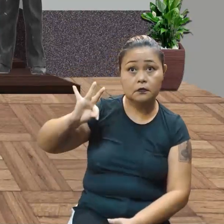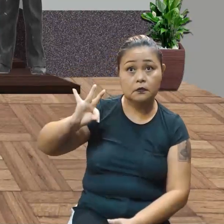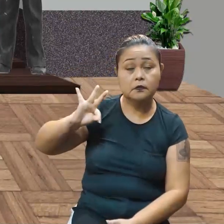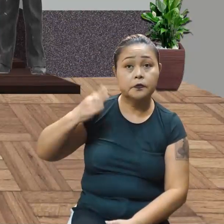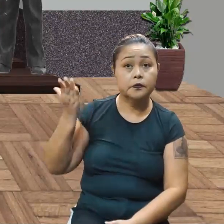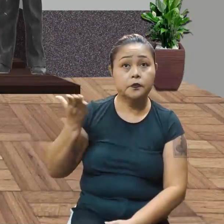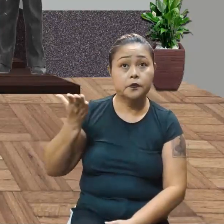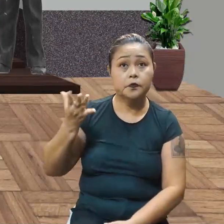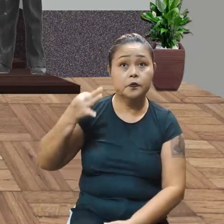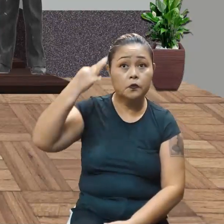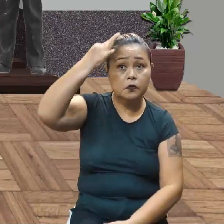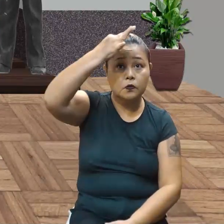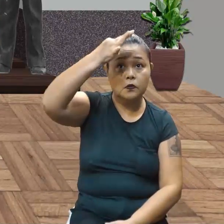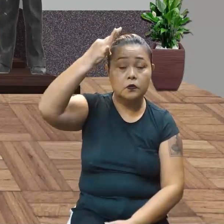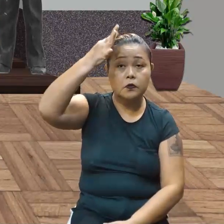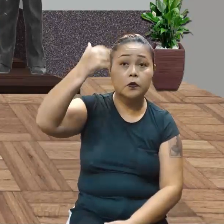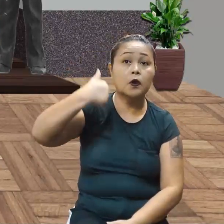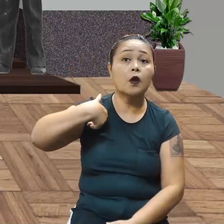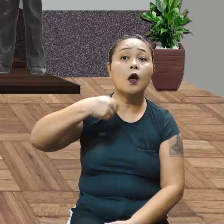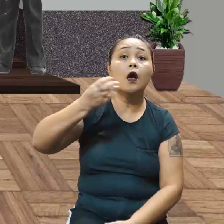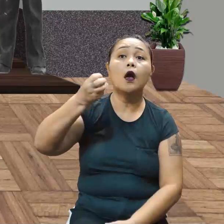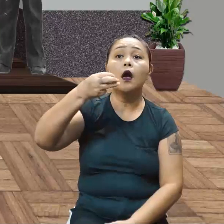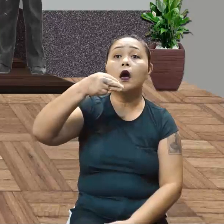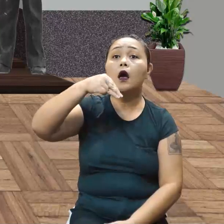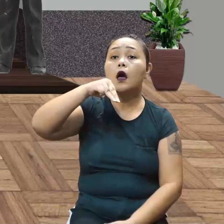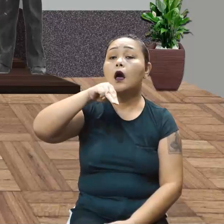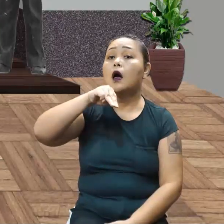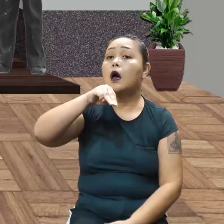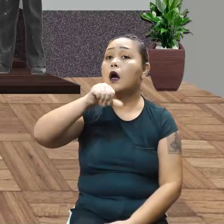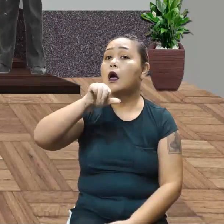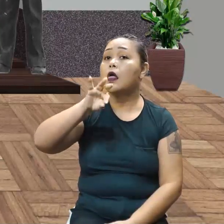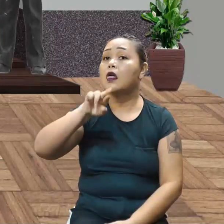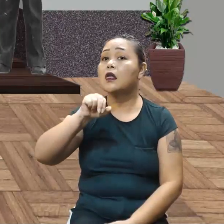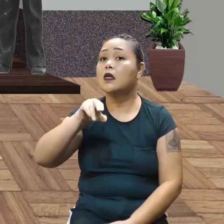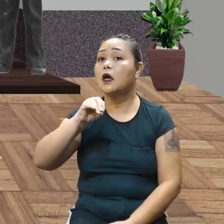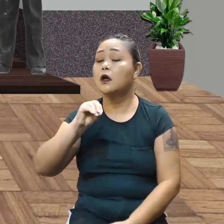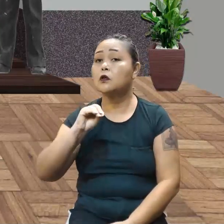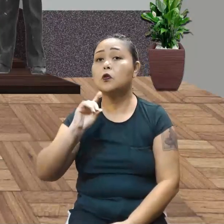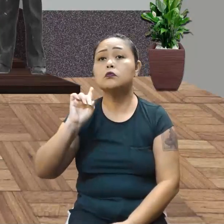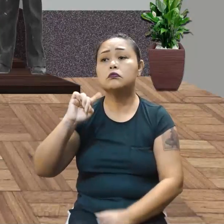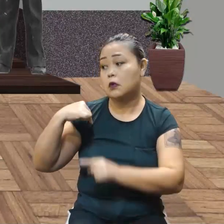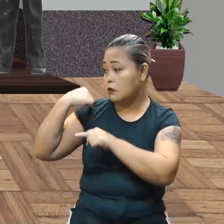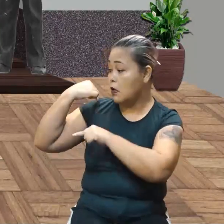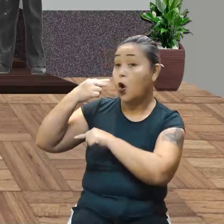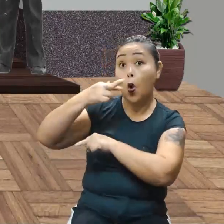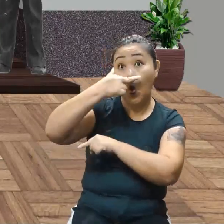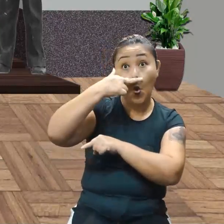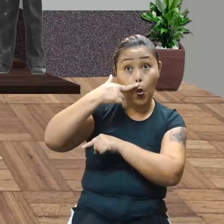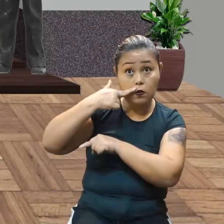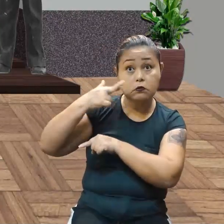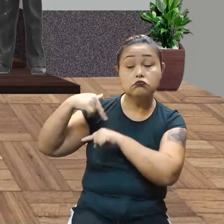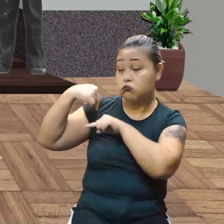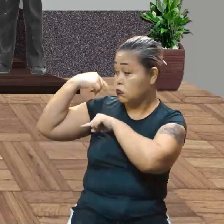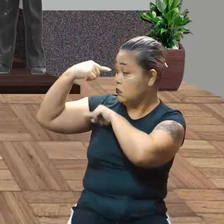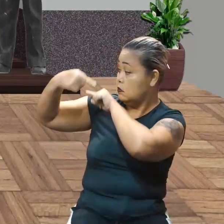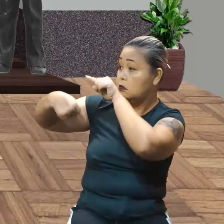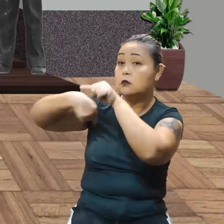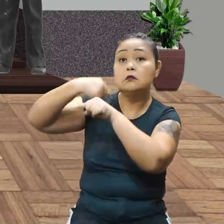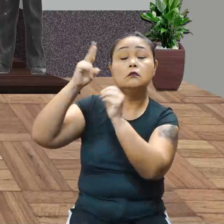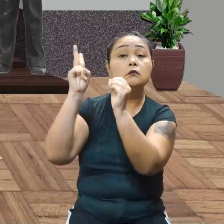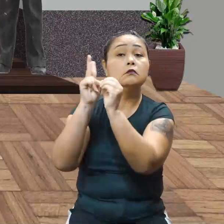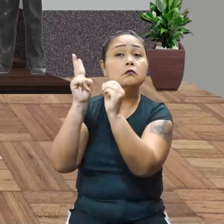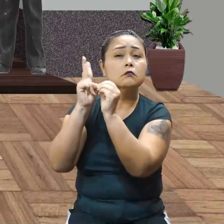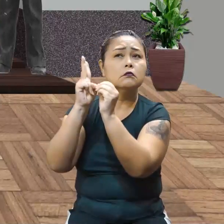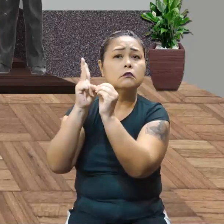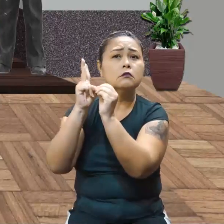onde hoje é Santo Antônio do Leverger. Rondon tem descendência indígena. Vem da